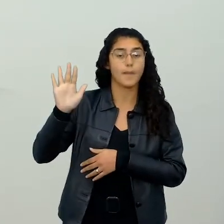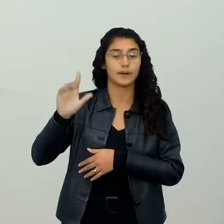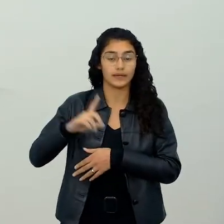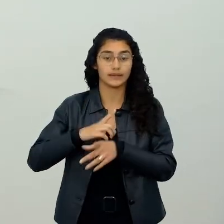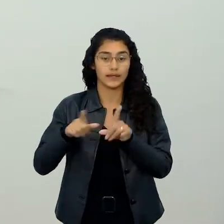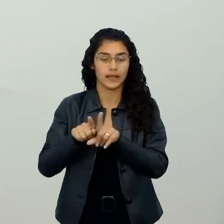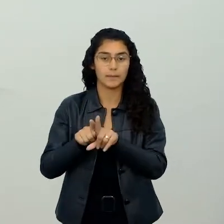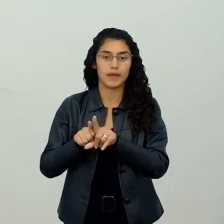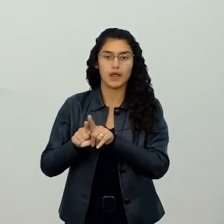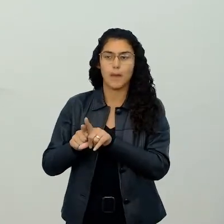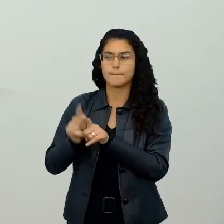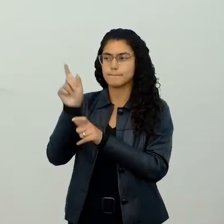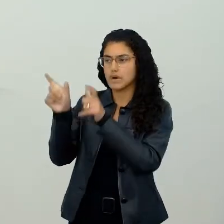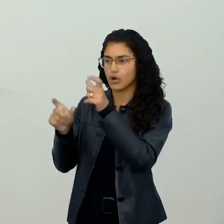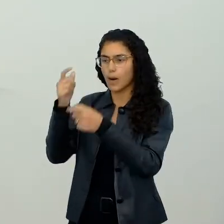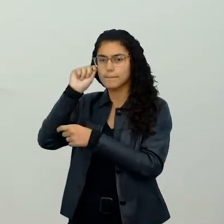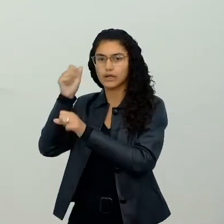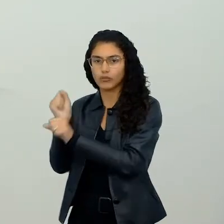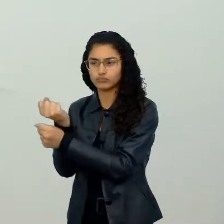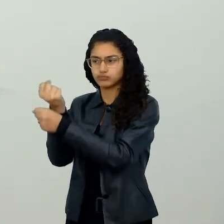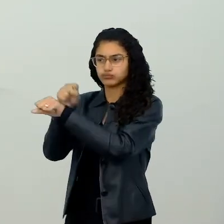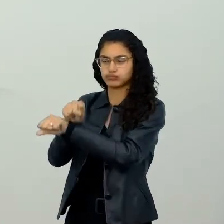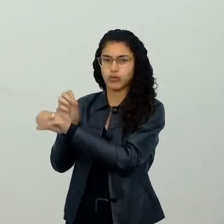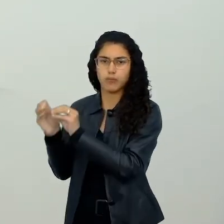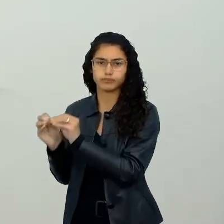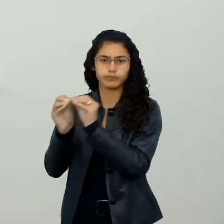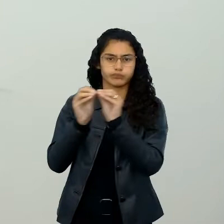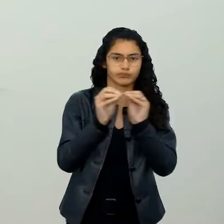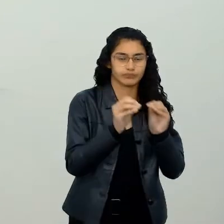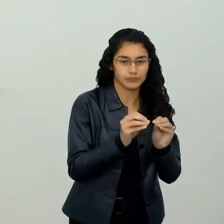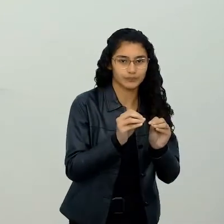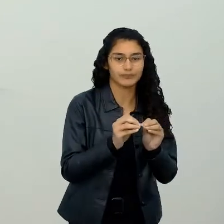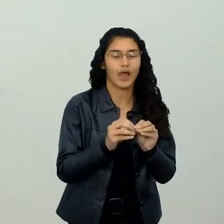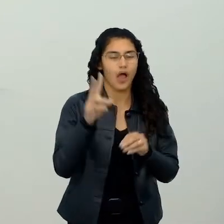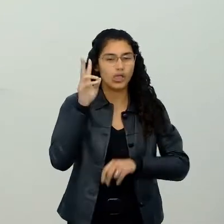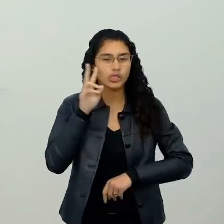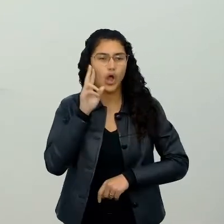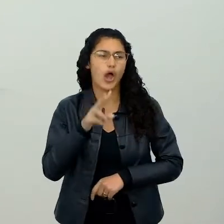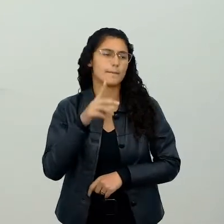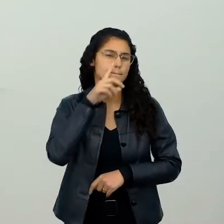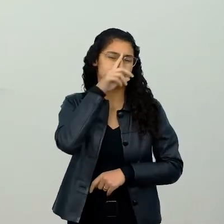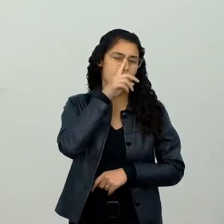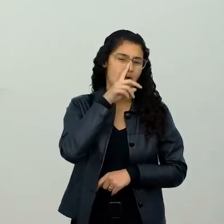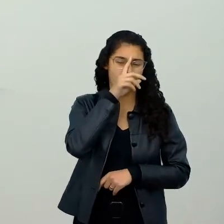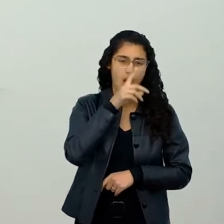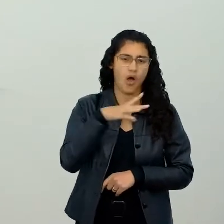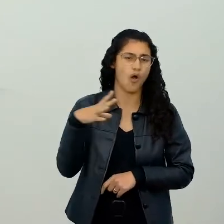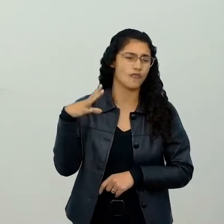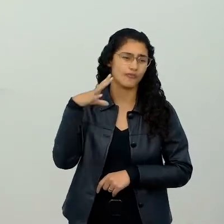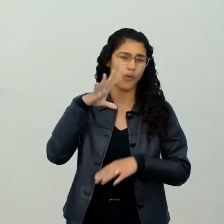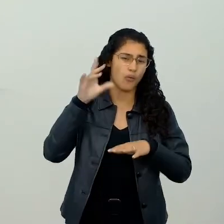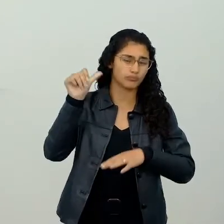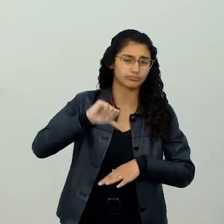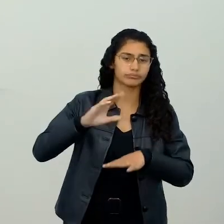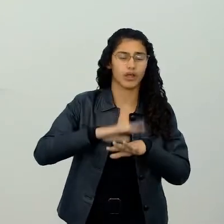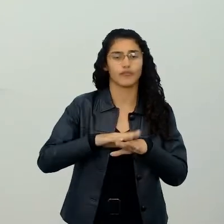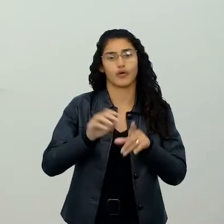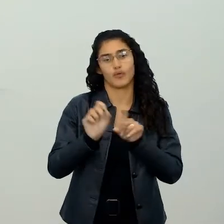de escravos, essa história terrível que foi a violência contra os